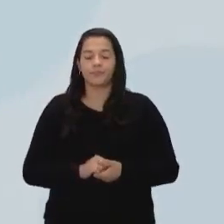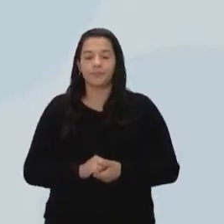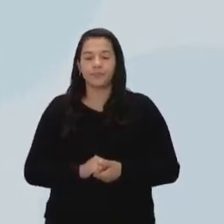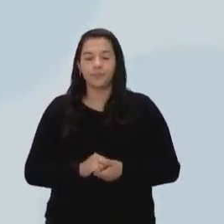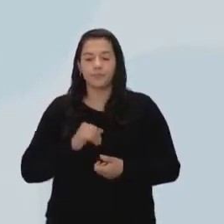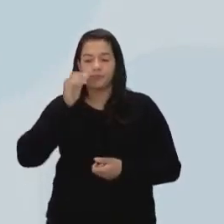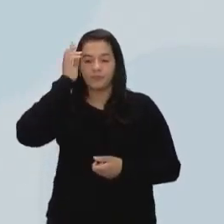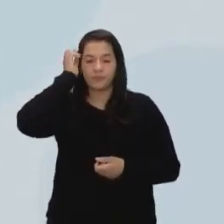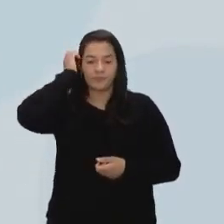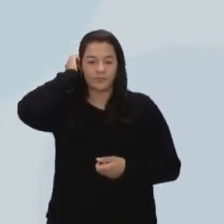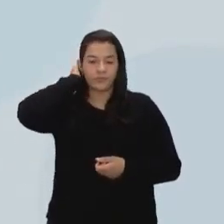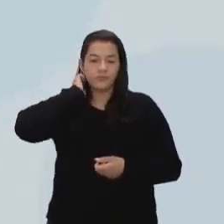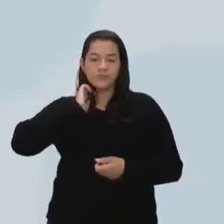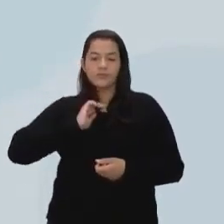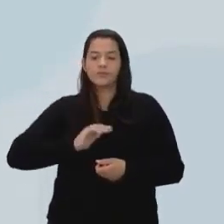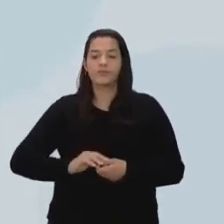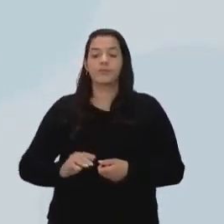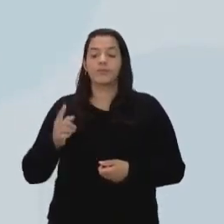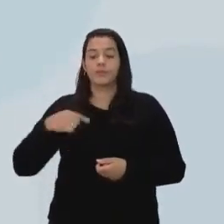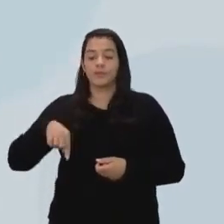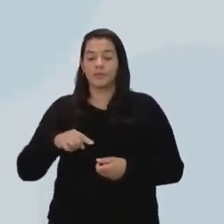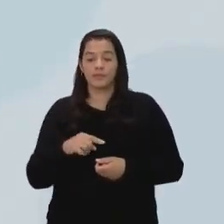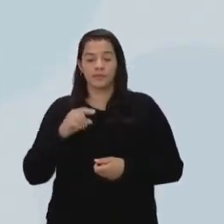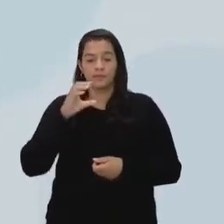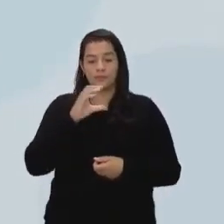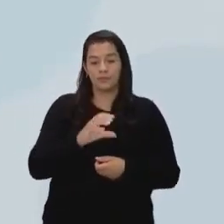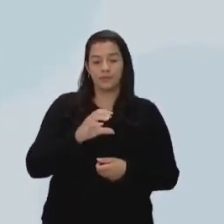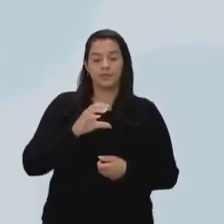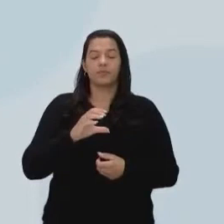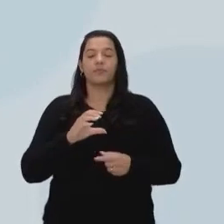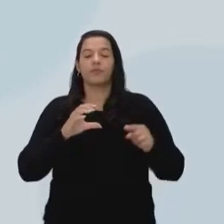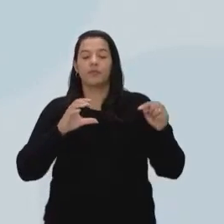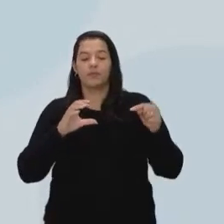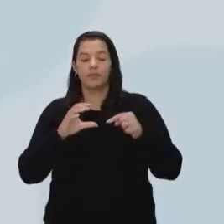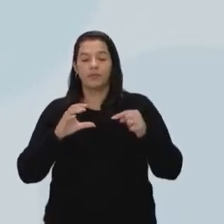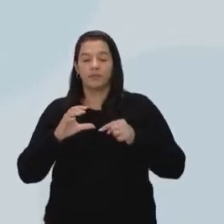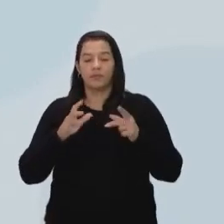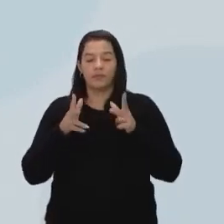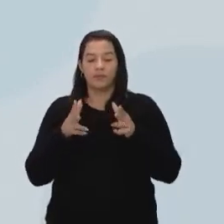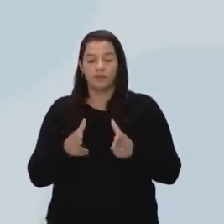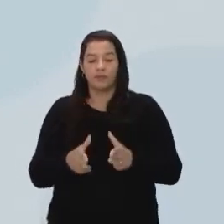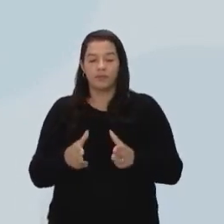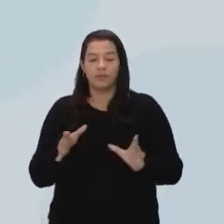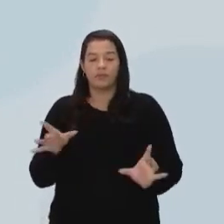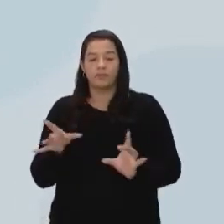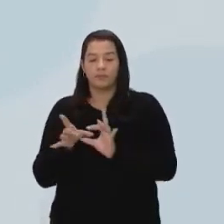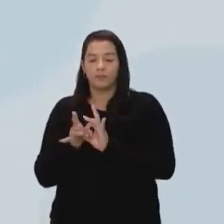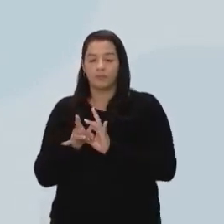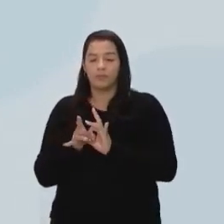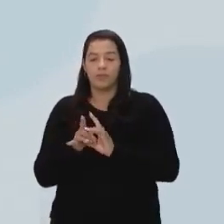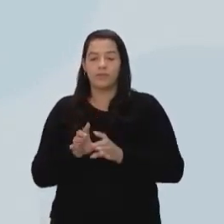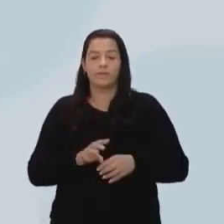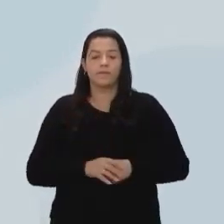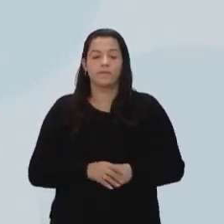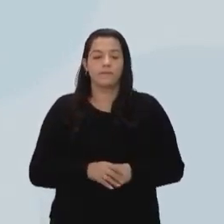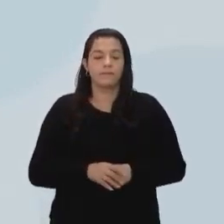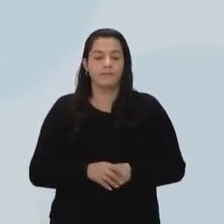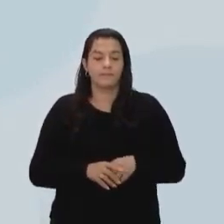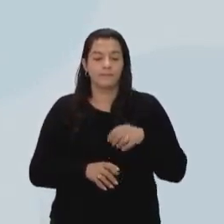exemplo, quando o carbono estabelece um par de elétrons aqui, ó. Deixa eu mostrar